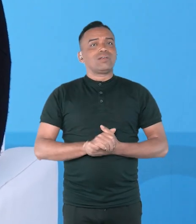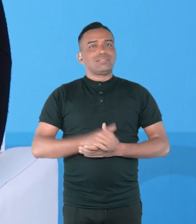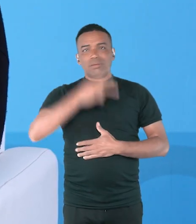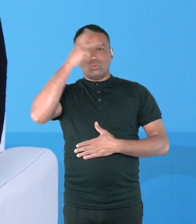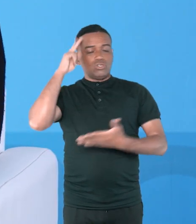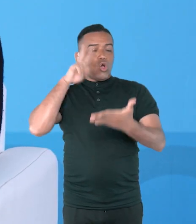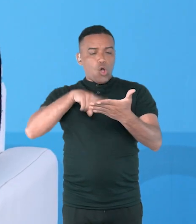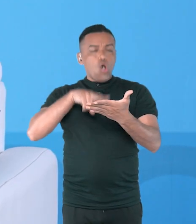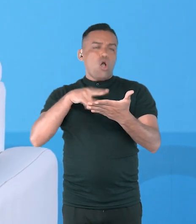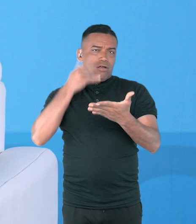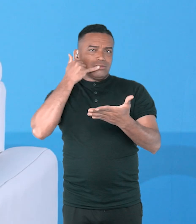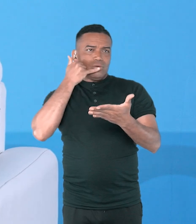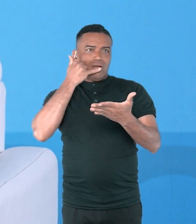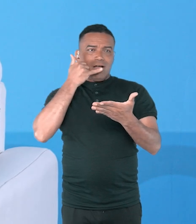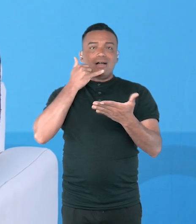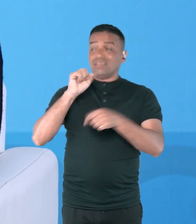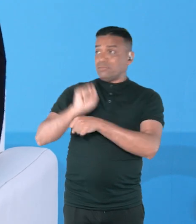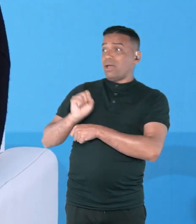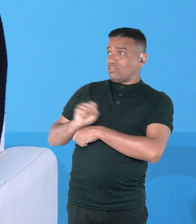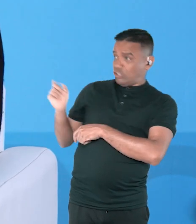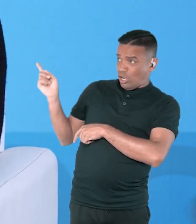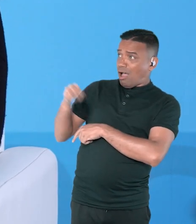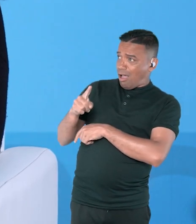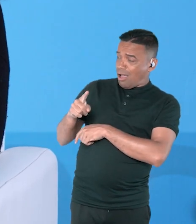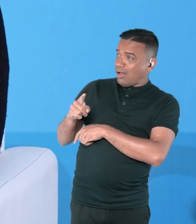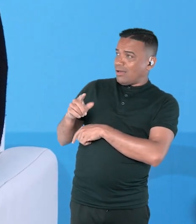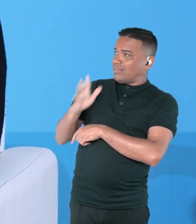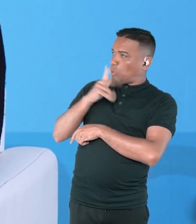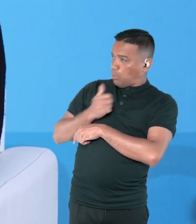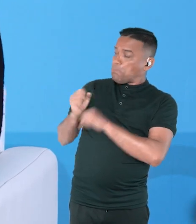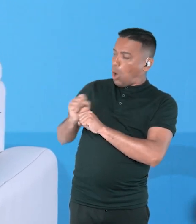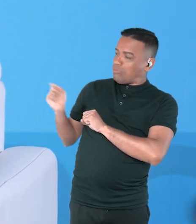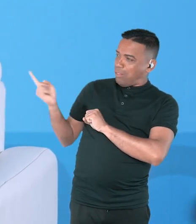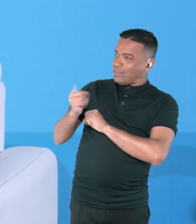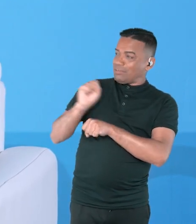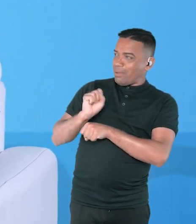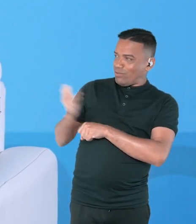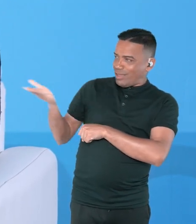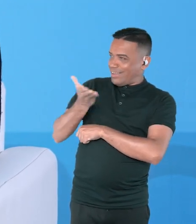Tem gente que olha no celular. Tudo bem? A gente estava esperando vocês. Podem chegar.